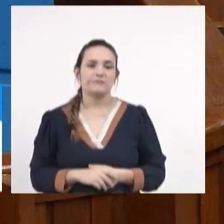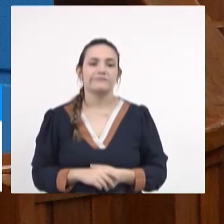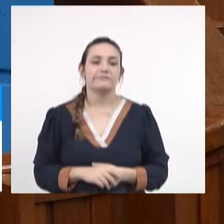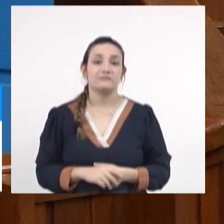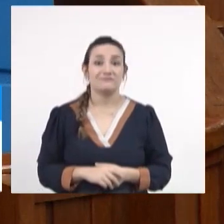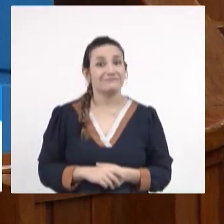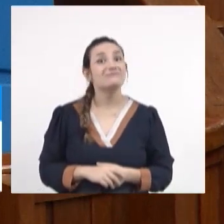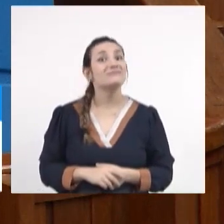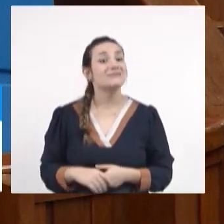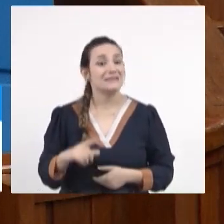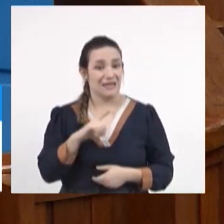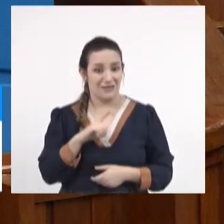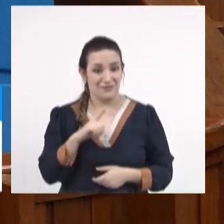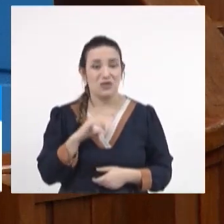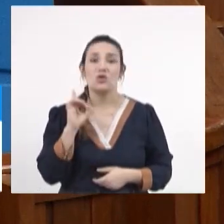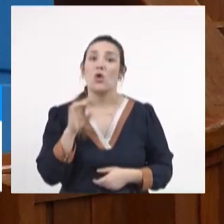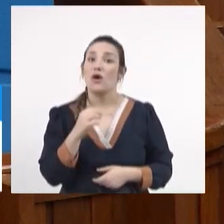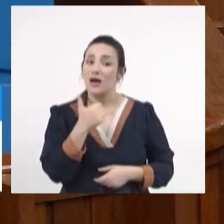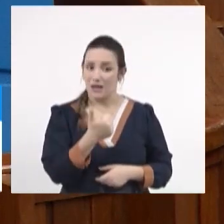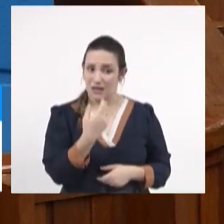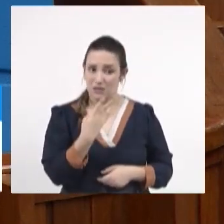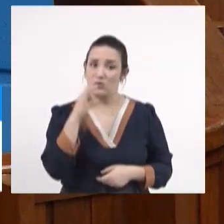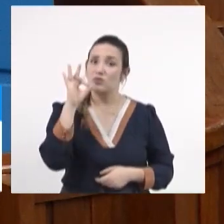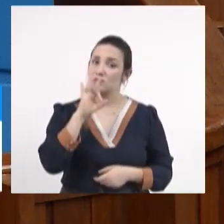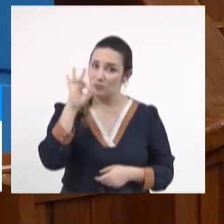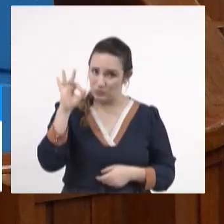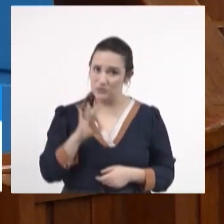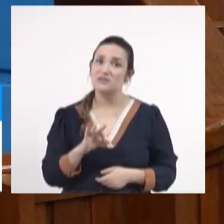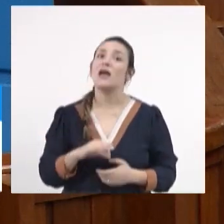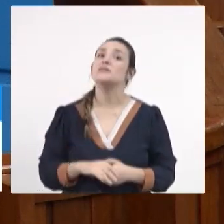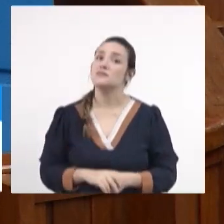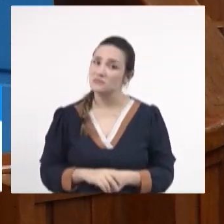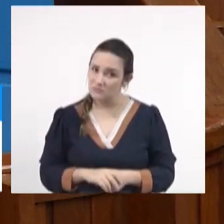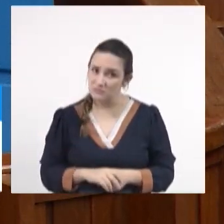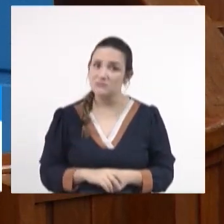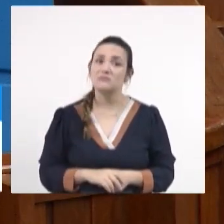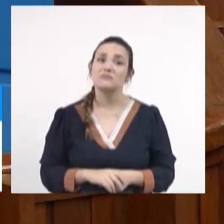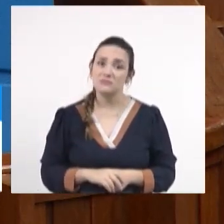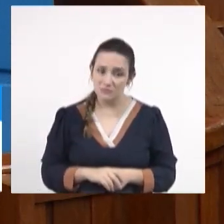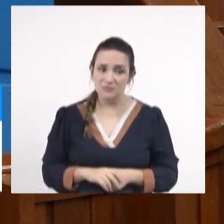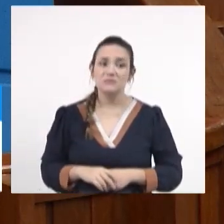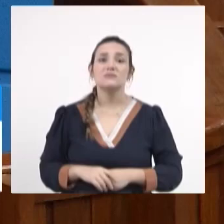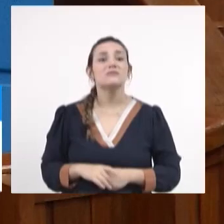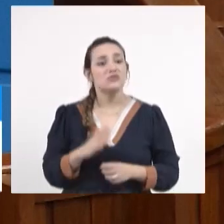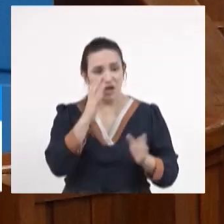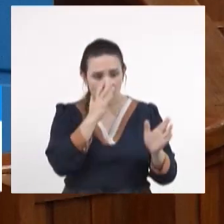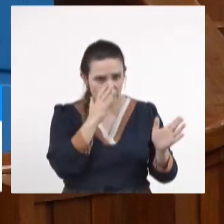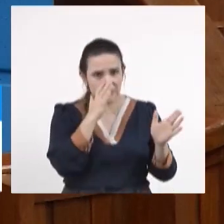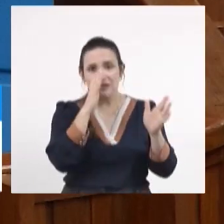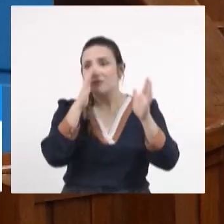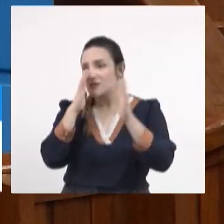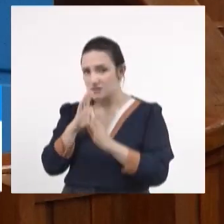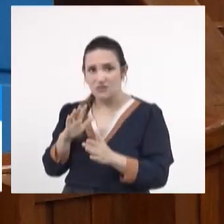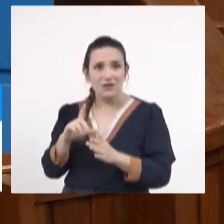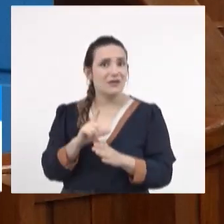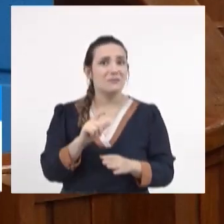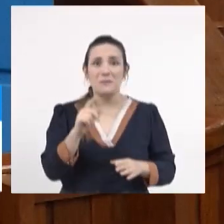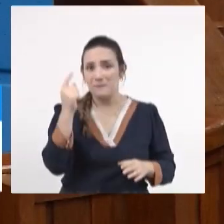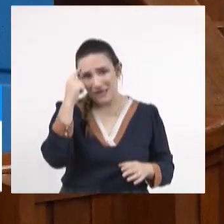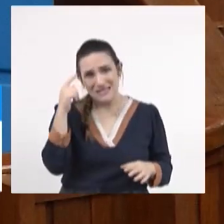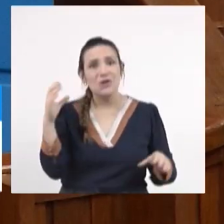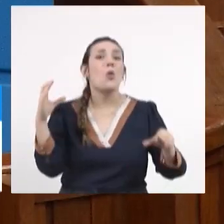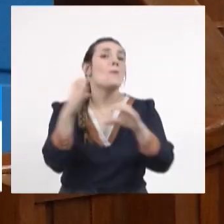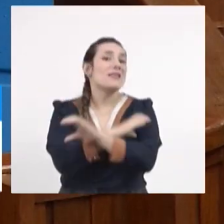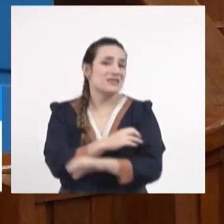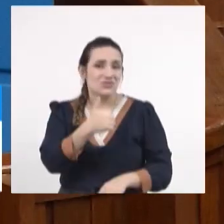apenas 14% das rodovias asfaltadas do estado, ou seja, se forem consideradas todas as rodovias